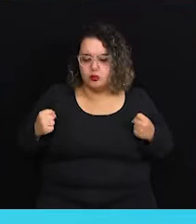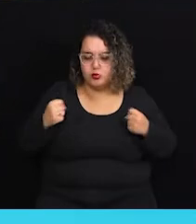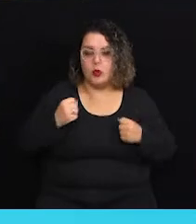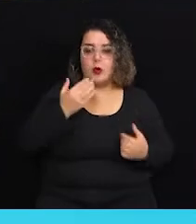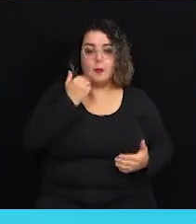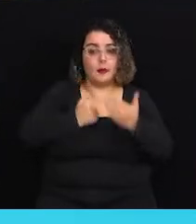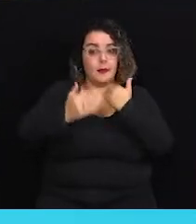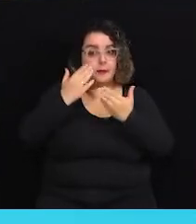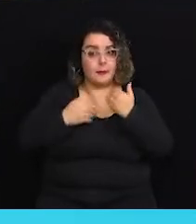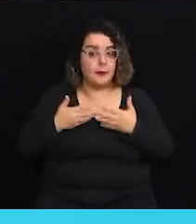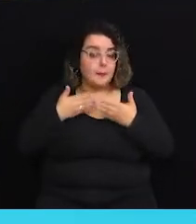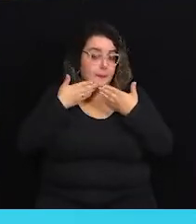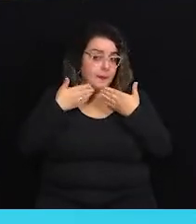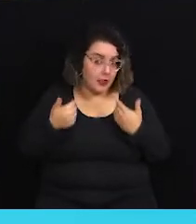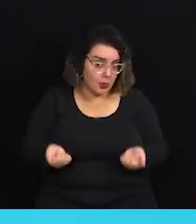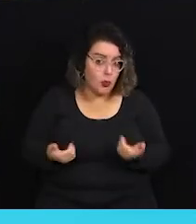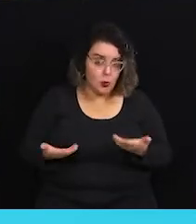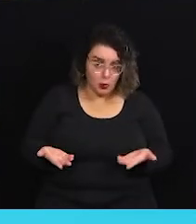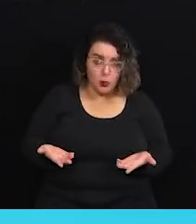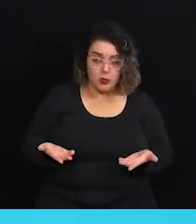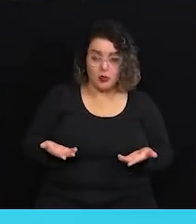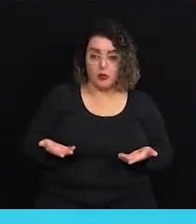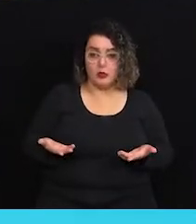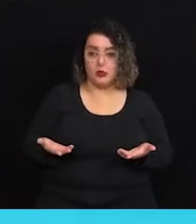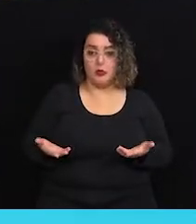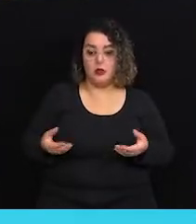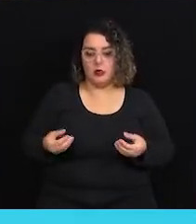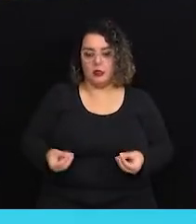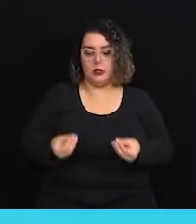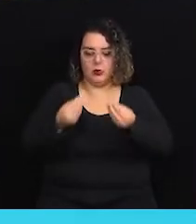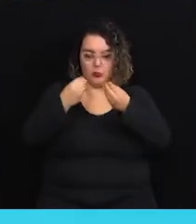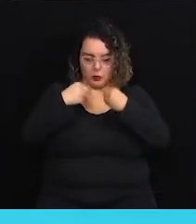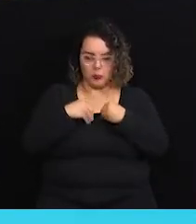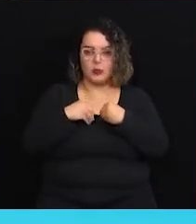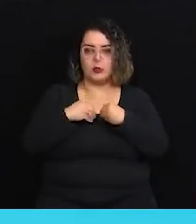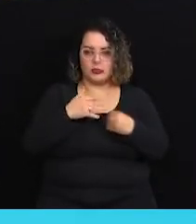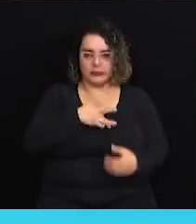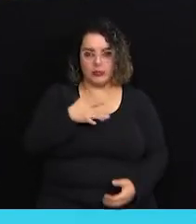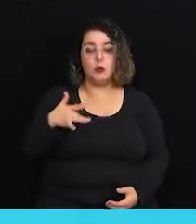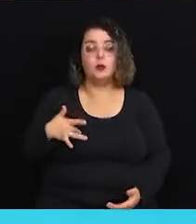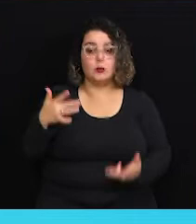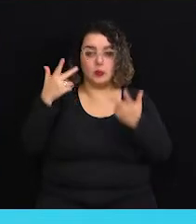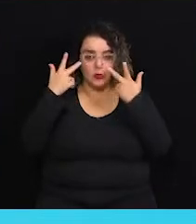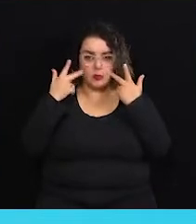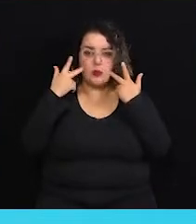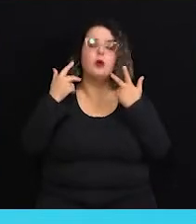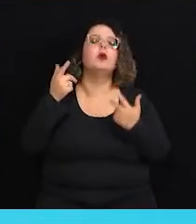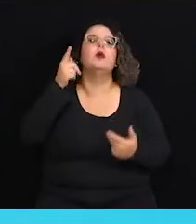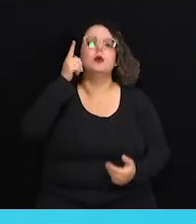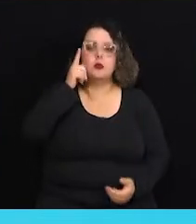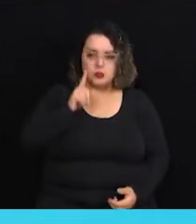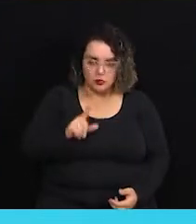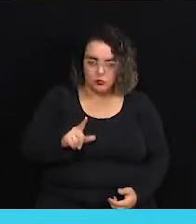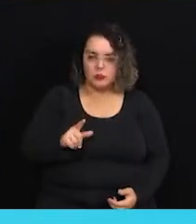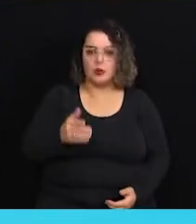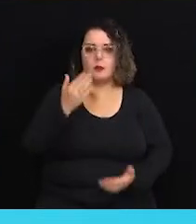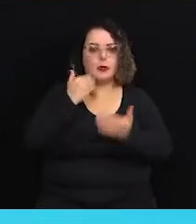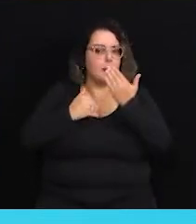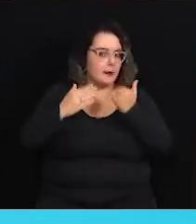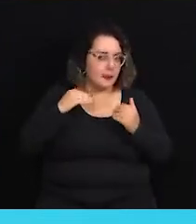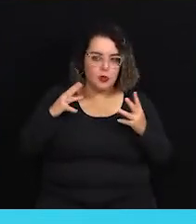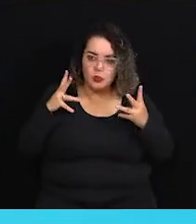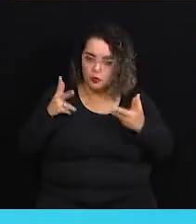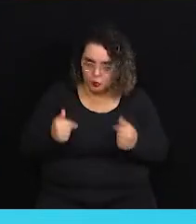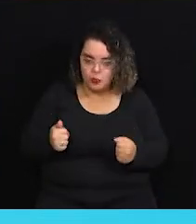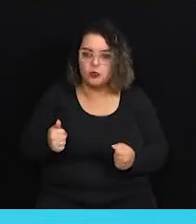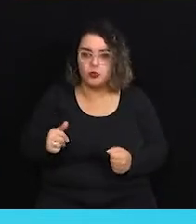começar a comer melhor, e levar a alimentação de uma forma saudável e natural, dá sim para continuar comendo tudo que a